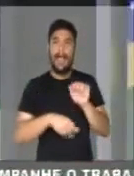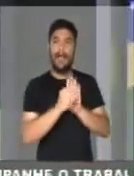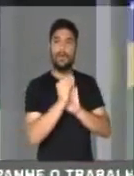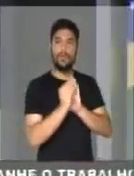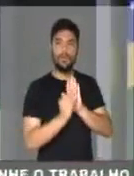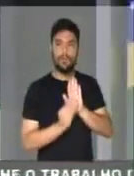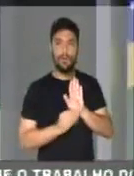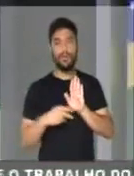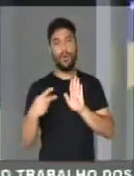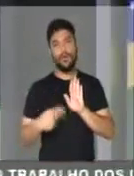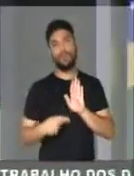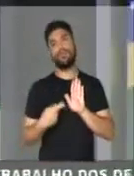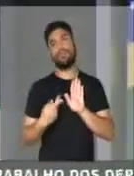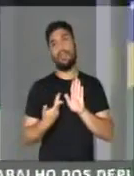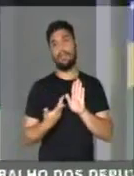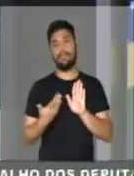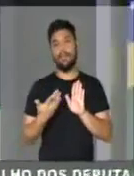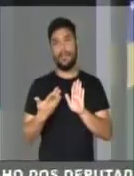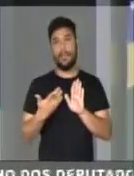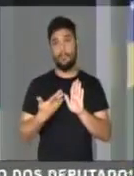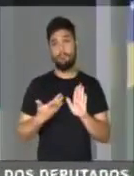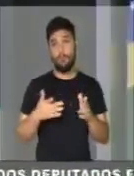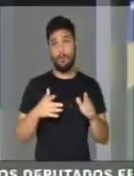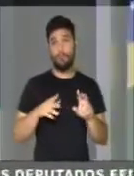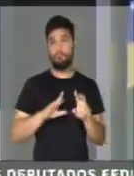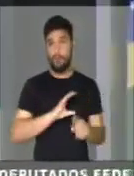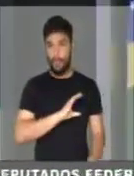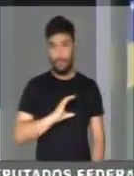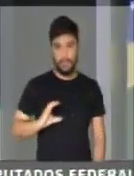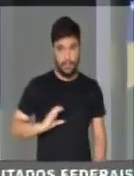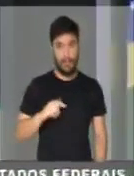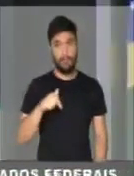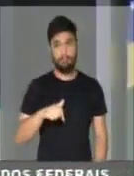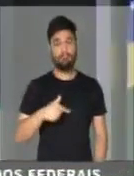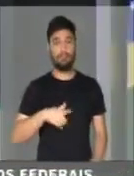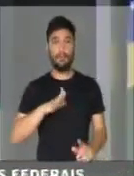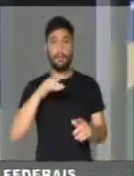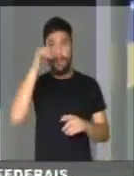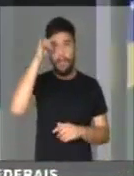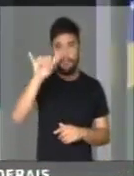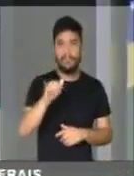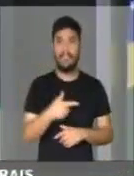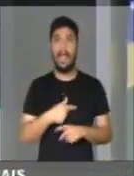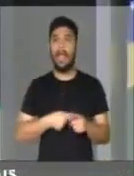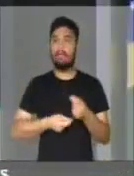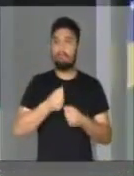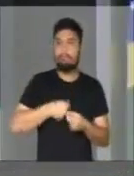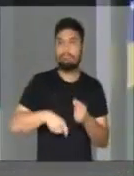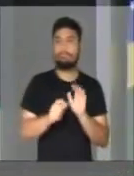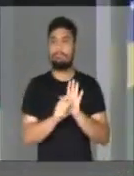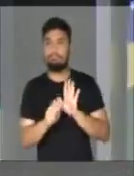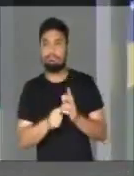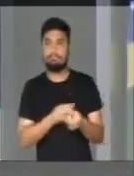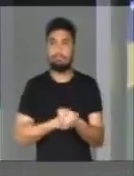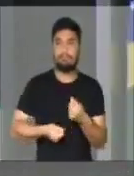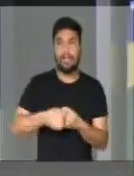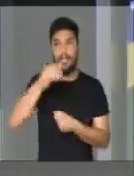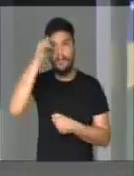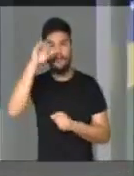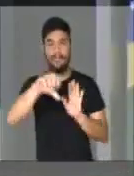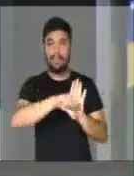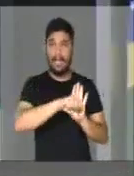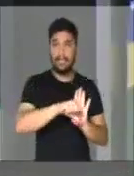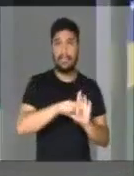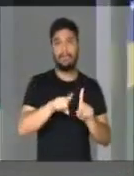mérito, matérias atinentes a questões como prevenção e combate a atividades conexas ao tráfico ilícito de entorpecentes, combate ao